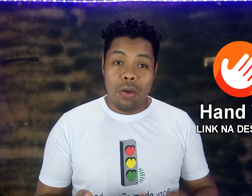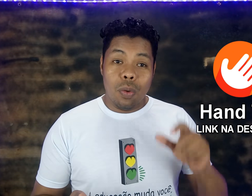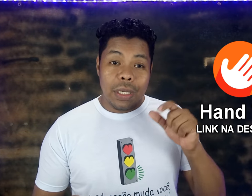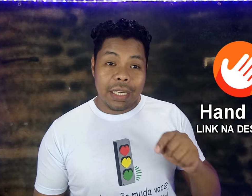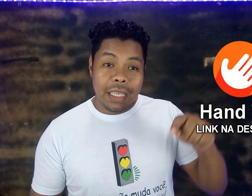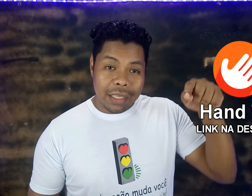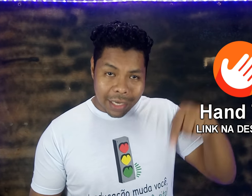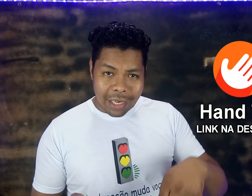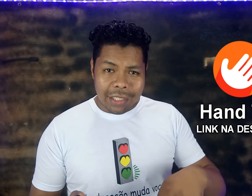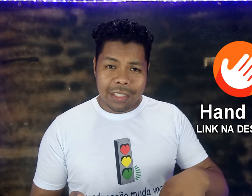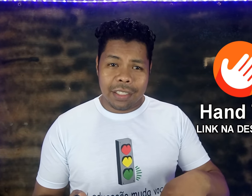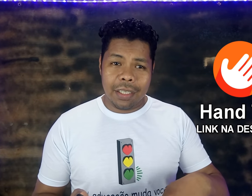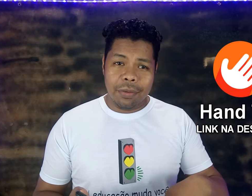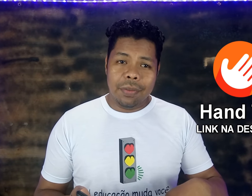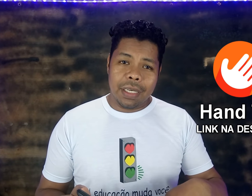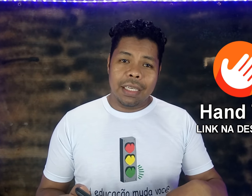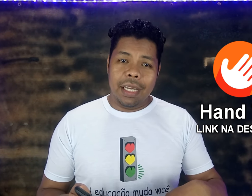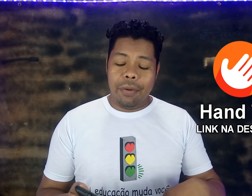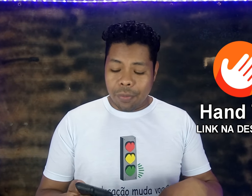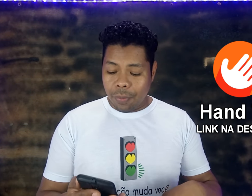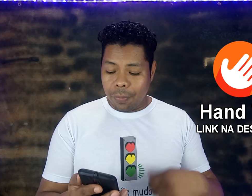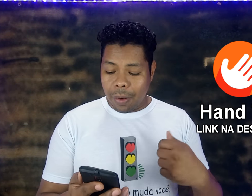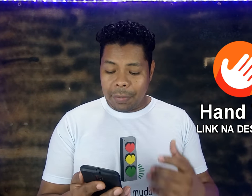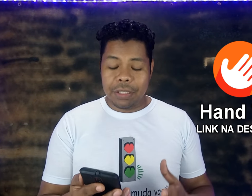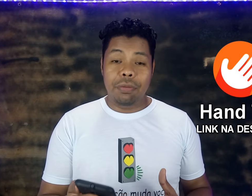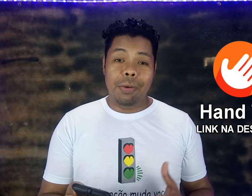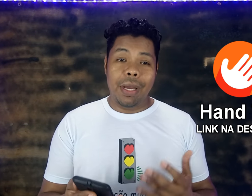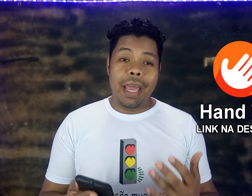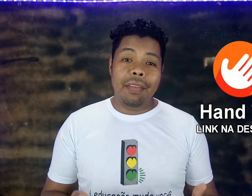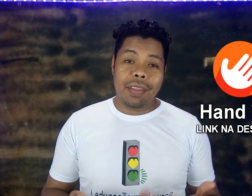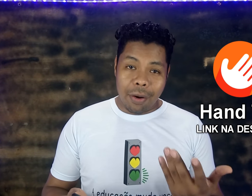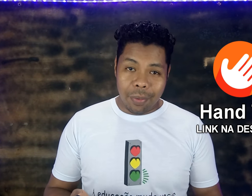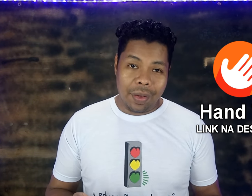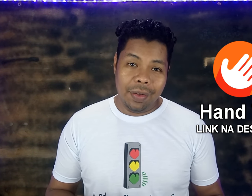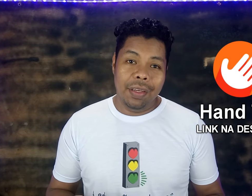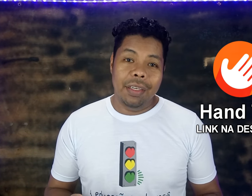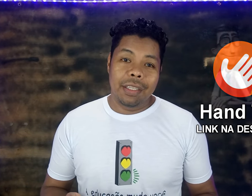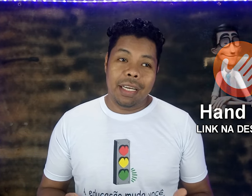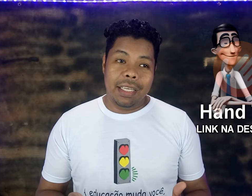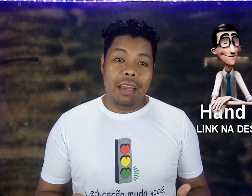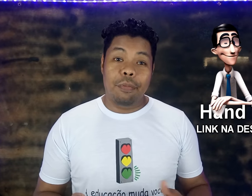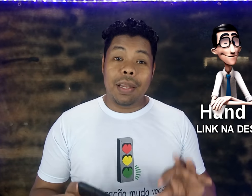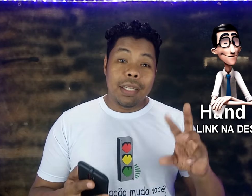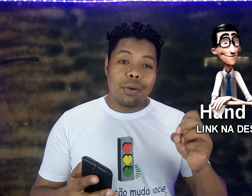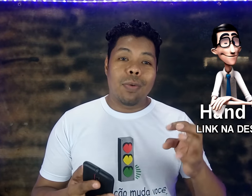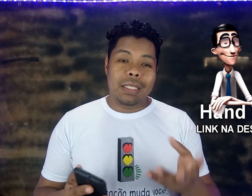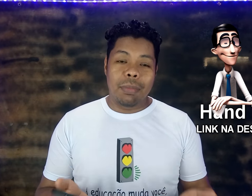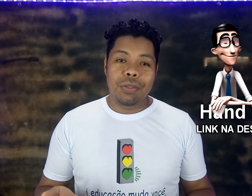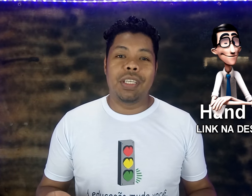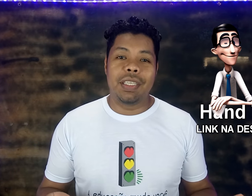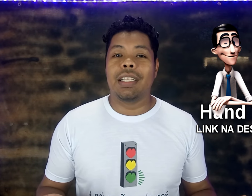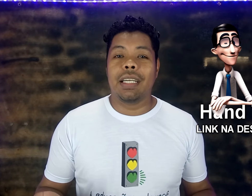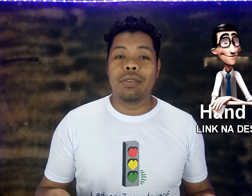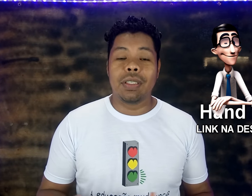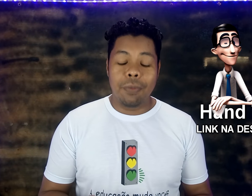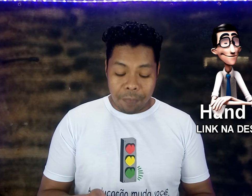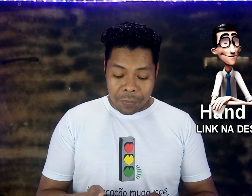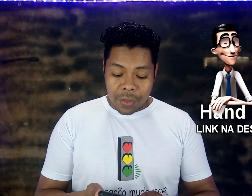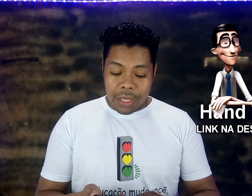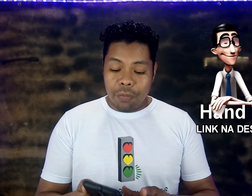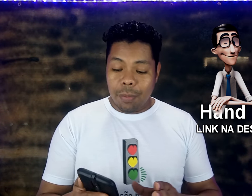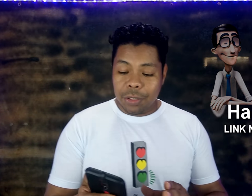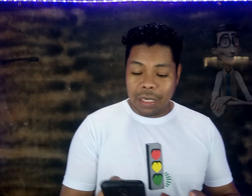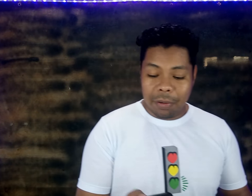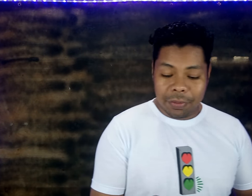aplicativo. O link dele está aqui na descrição, tá? O aplicativo é o Hand Talk, que é falando com as mãos, né? Seria a tradução.